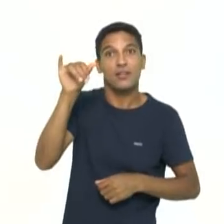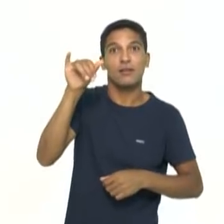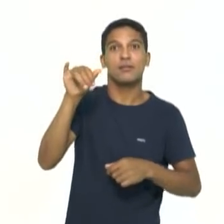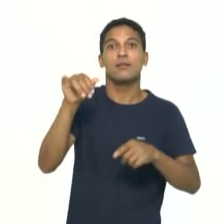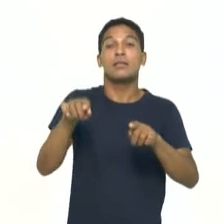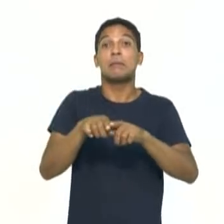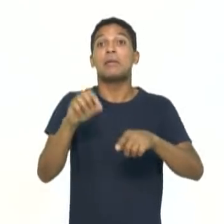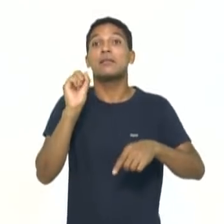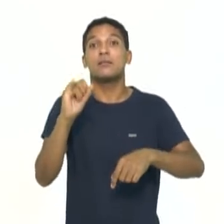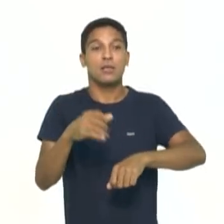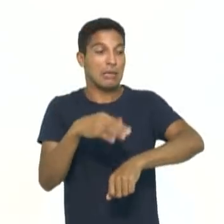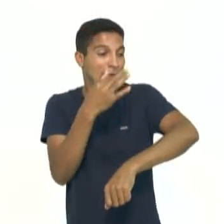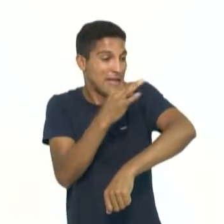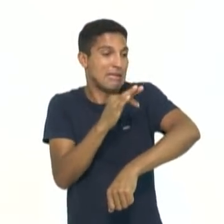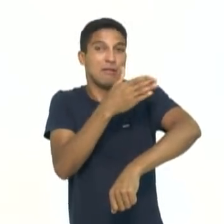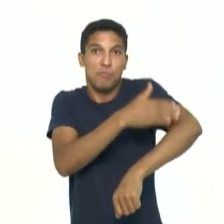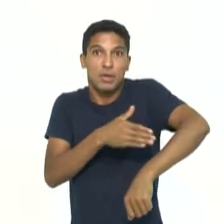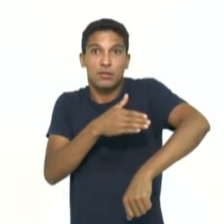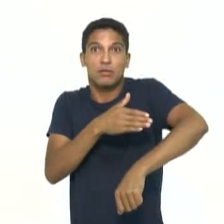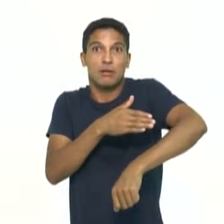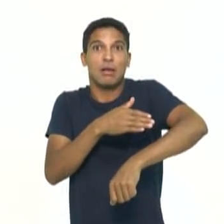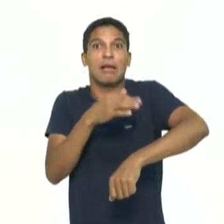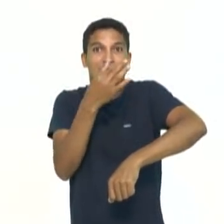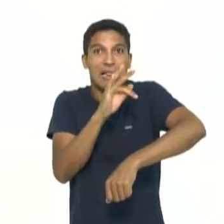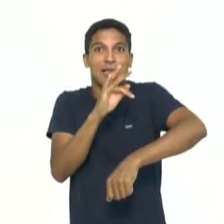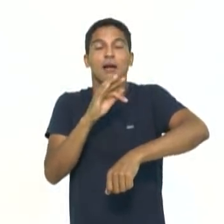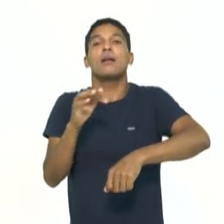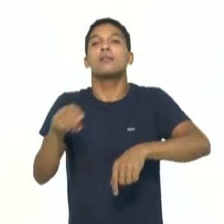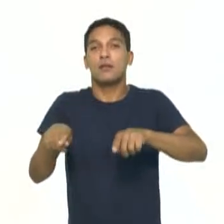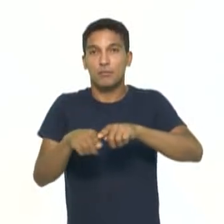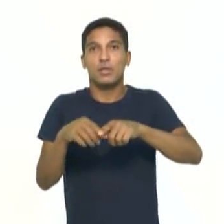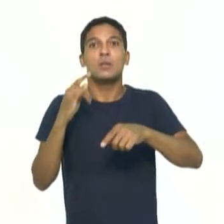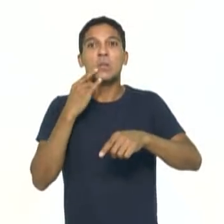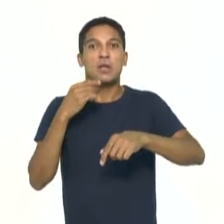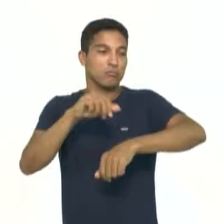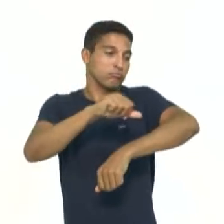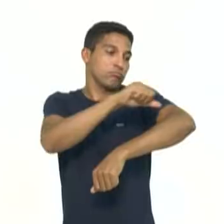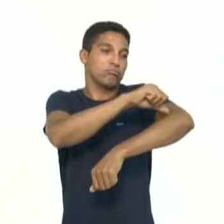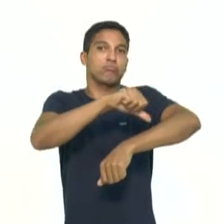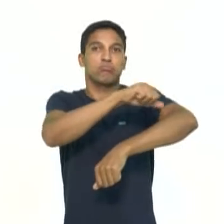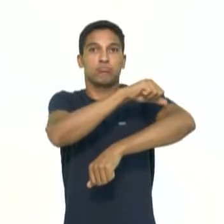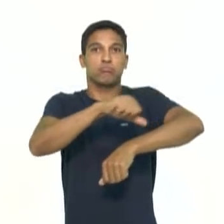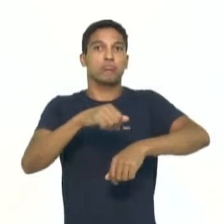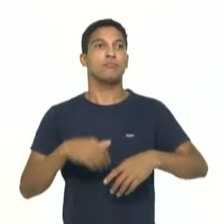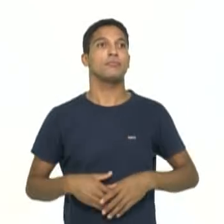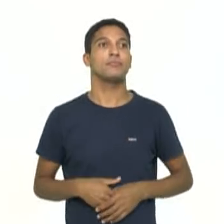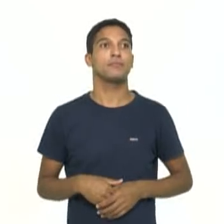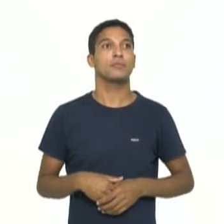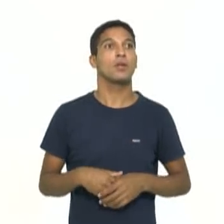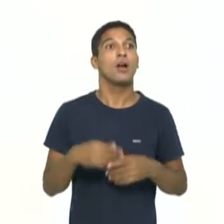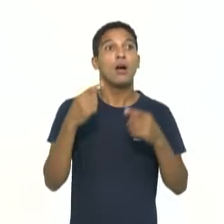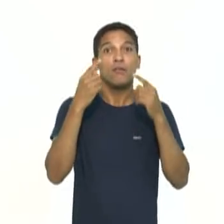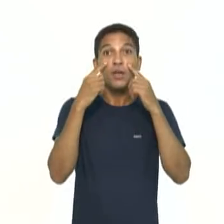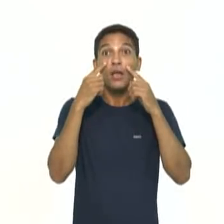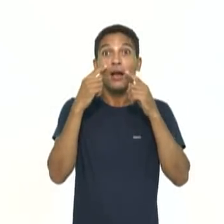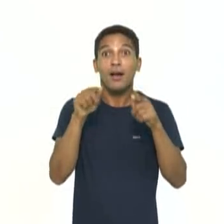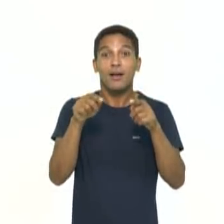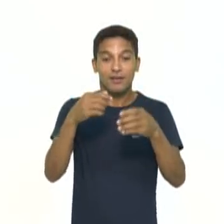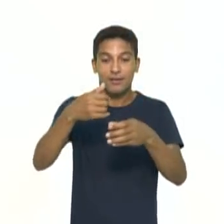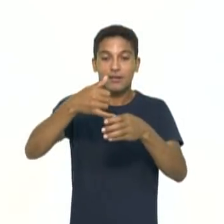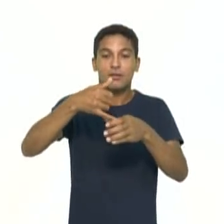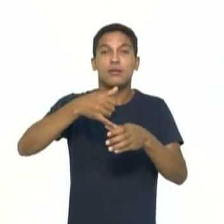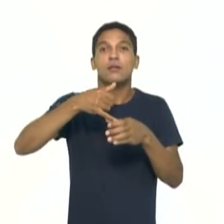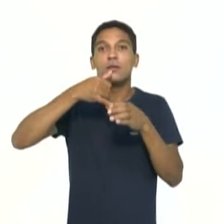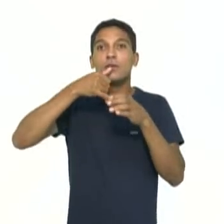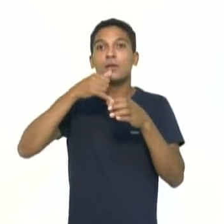Adivinha o que a professora trouxe aqui? Professor, macuia. Isso, exatamente. O mate, a